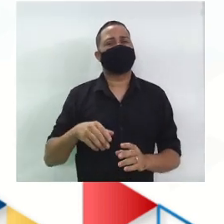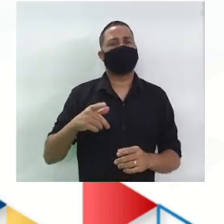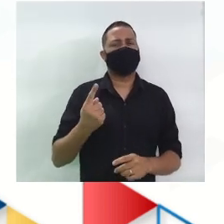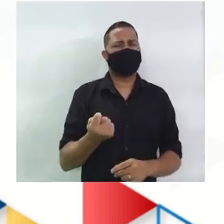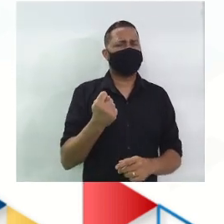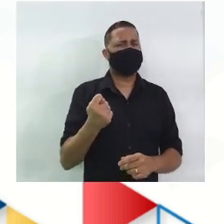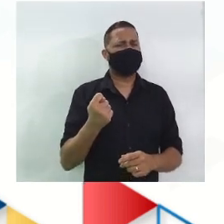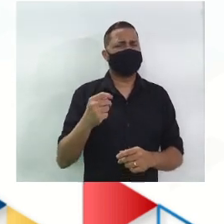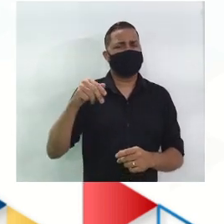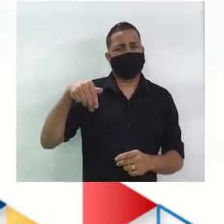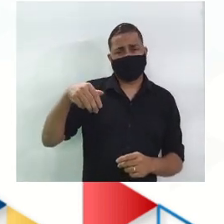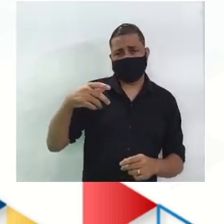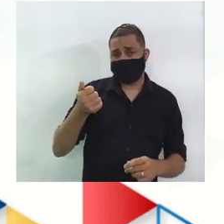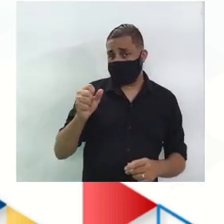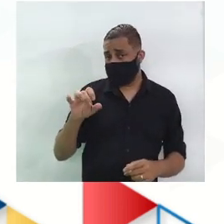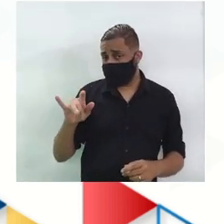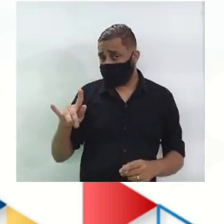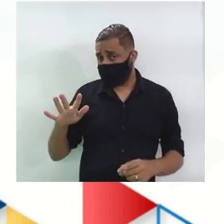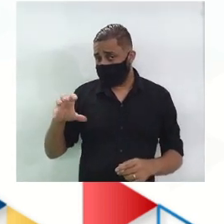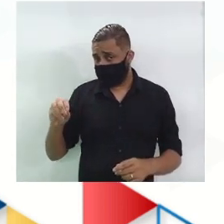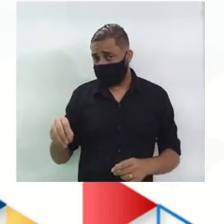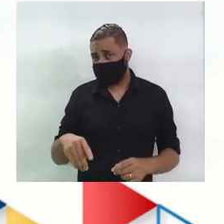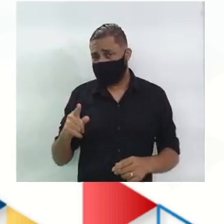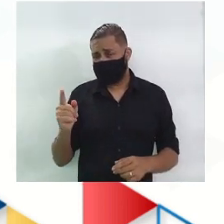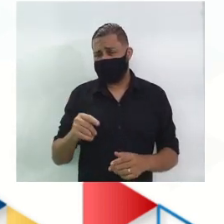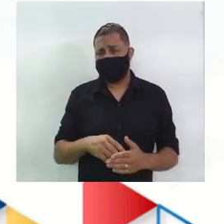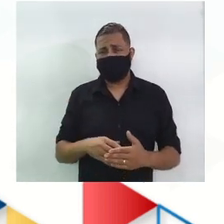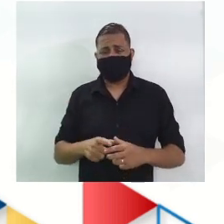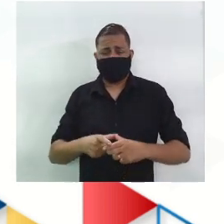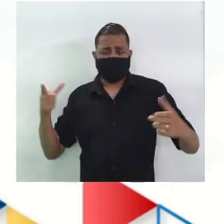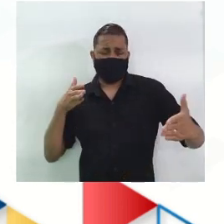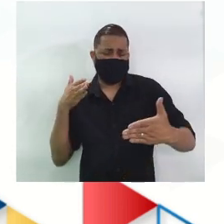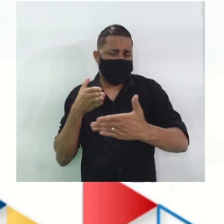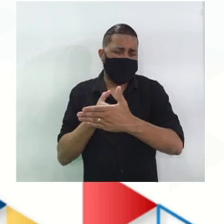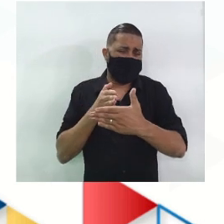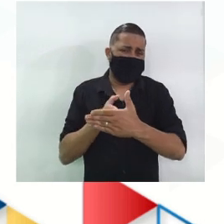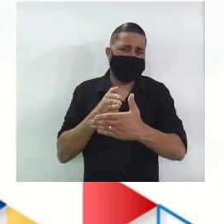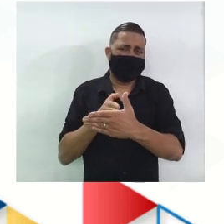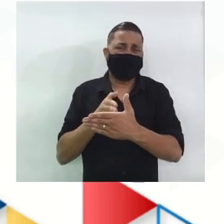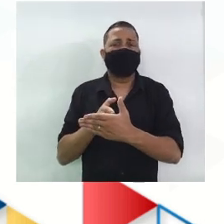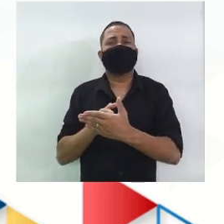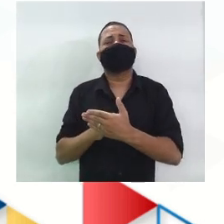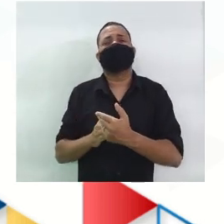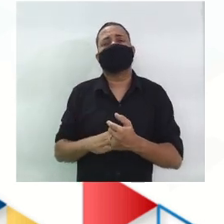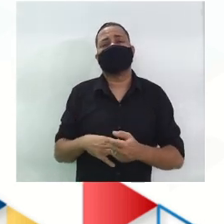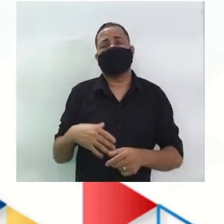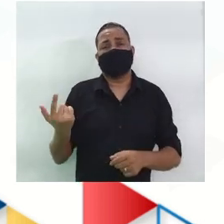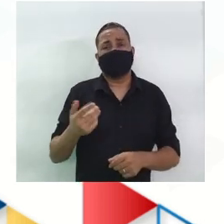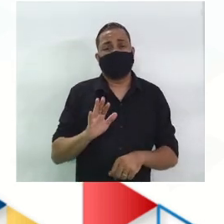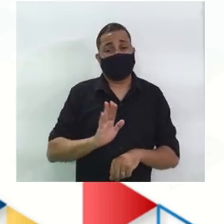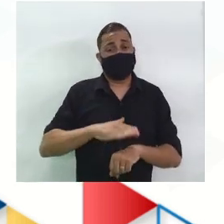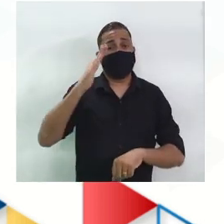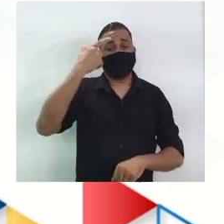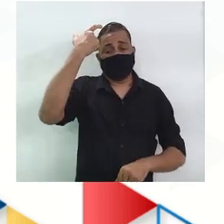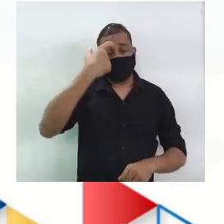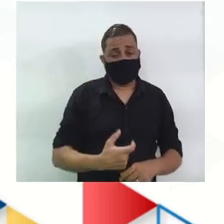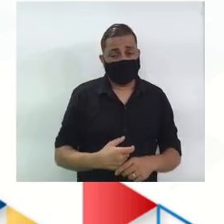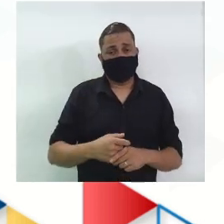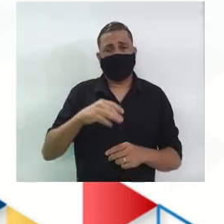e narcisismo são as maiores barreiras para o que? O autoaprimoramento e